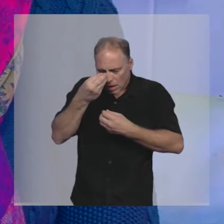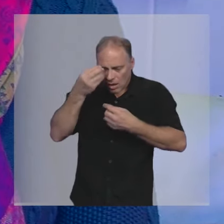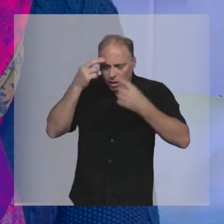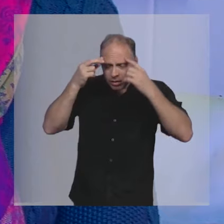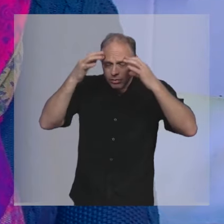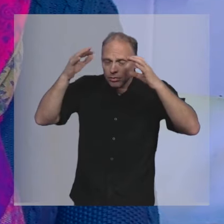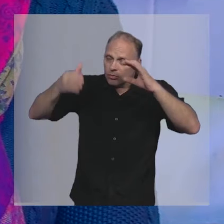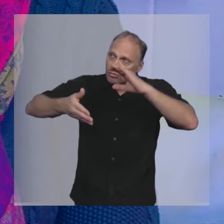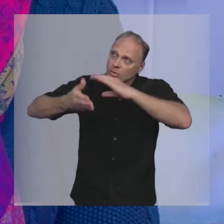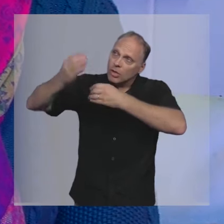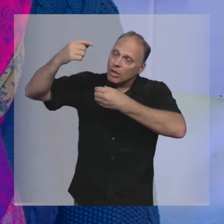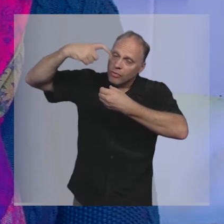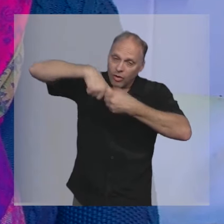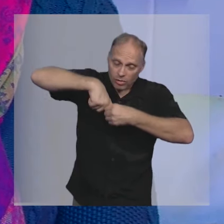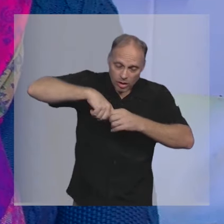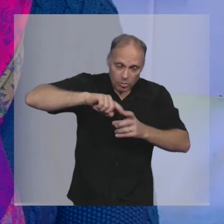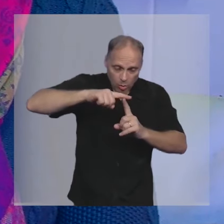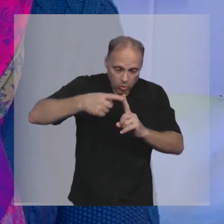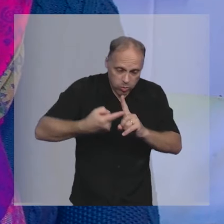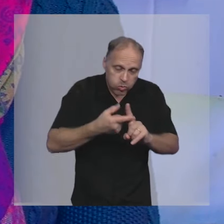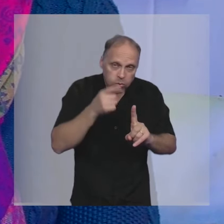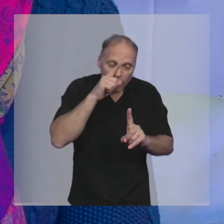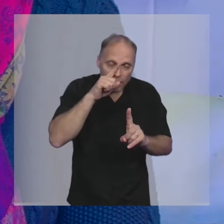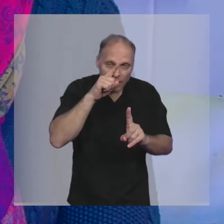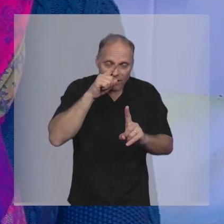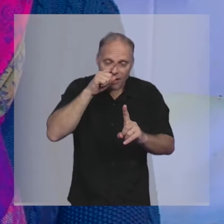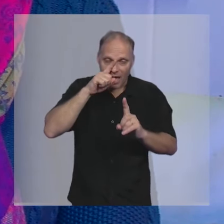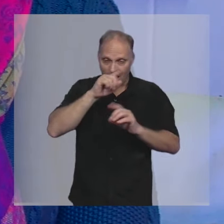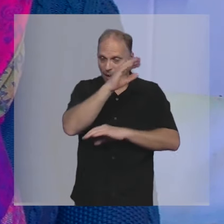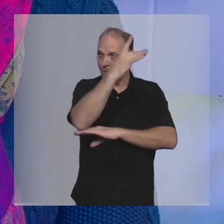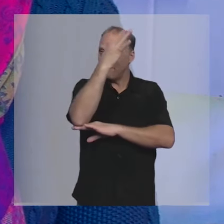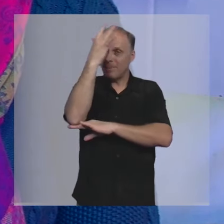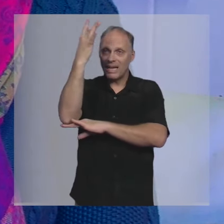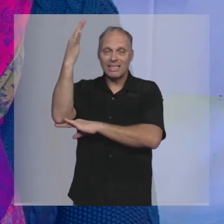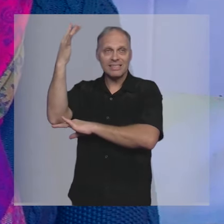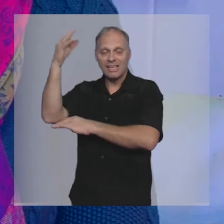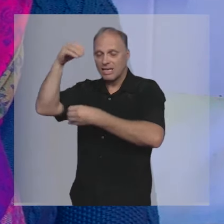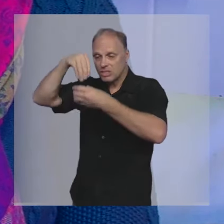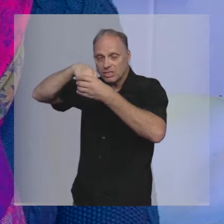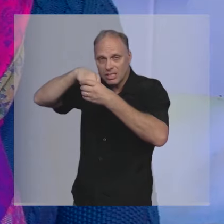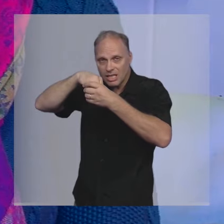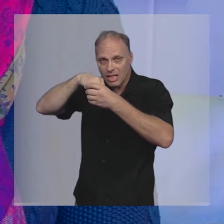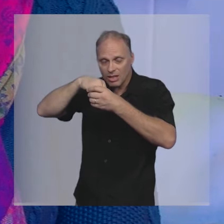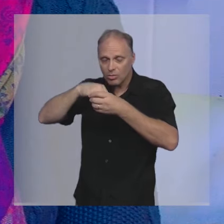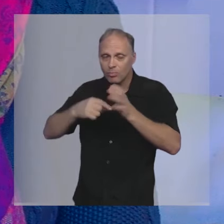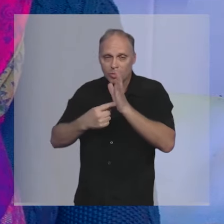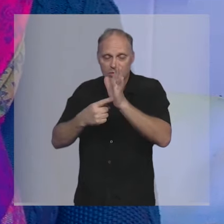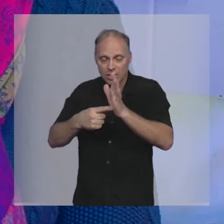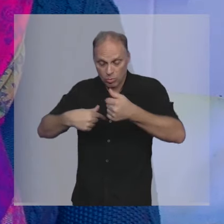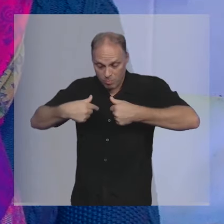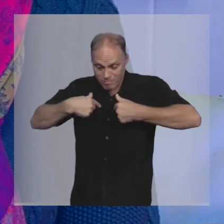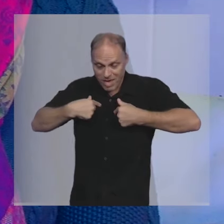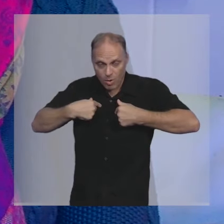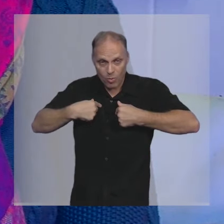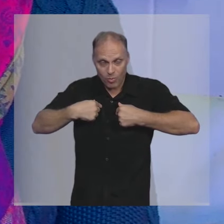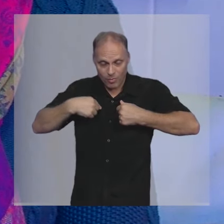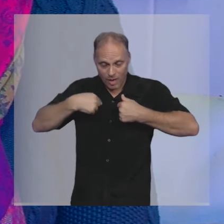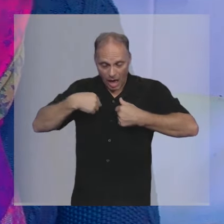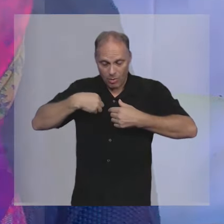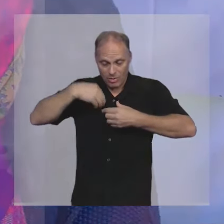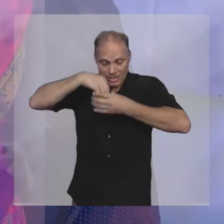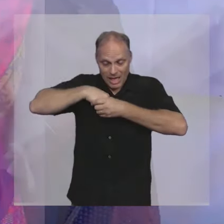sua mãe, né? E internas paisagens, né? Quer dizer, mostrando o seu eu interior. Então a senhora se expõe bastante, de uma